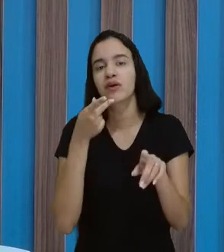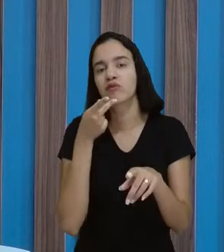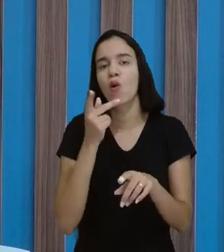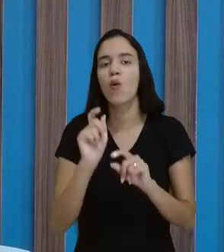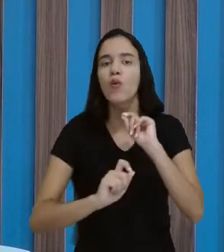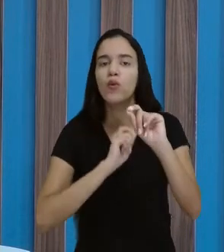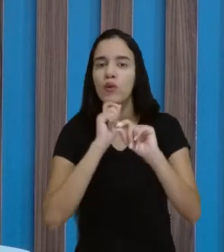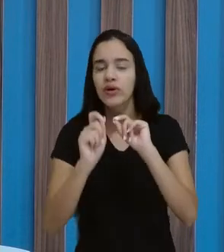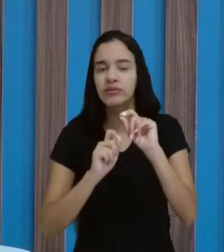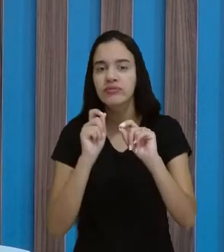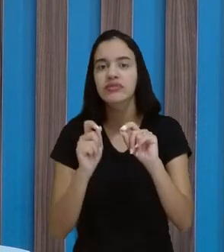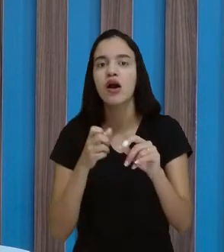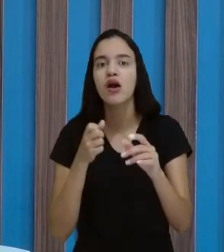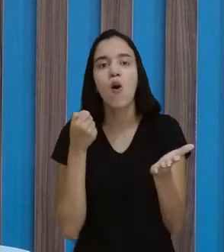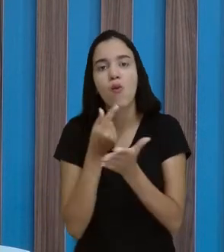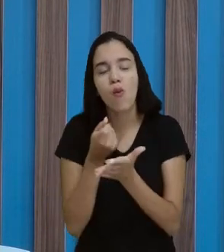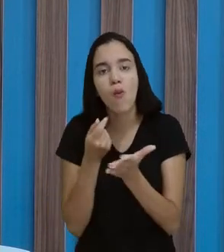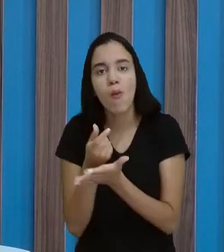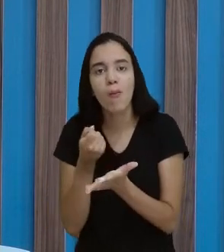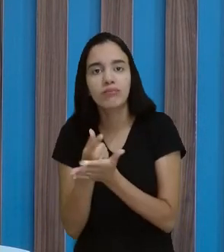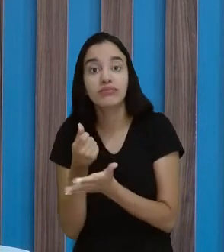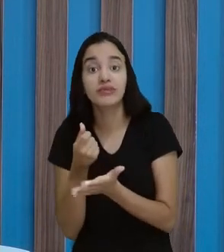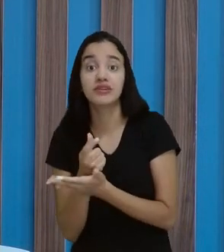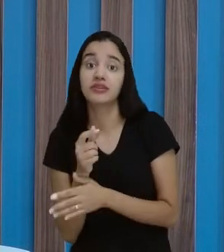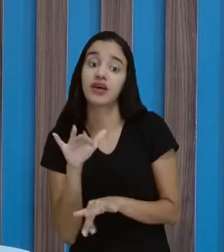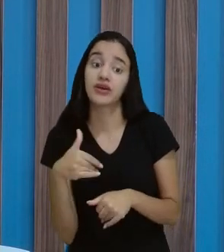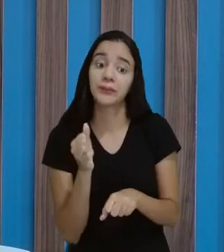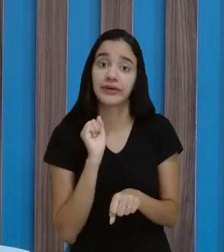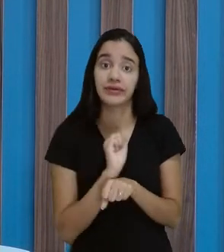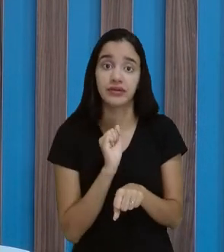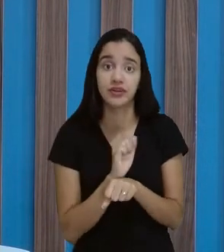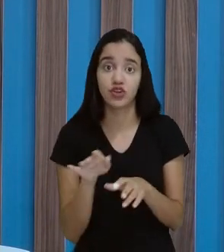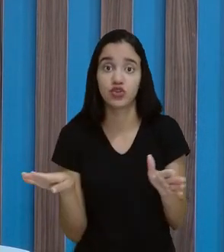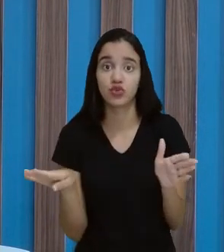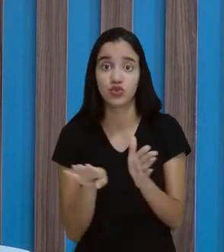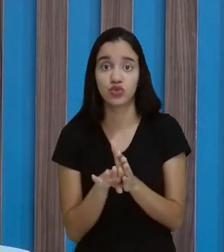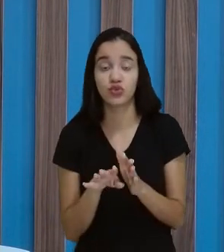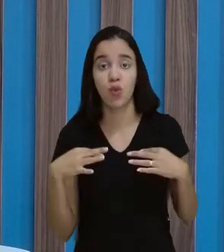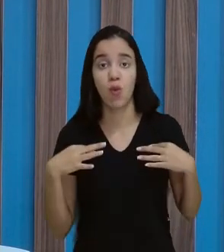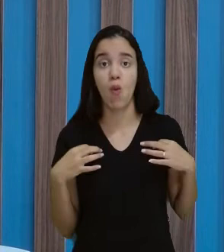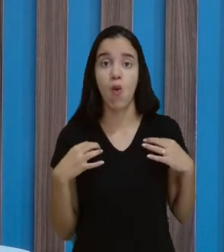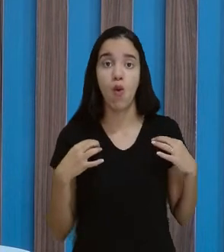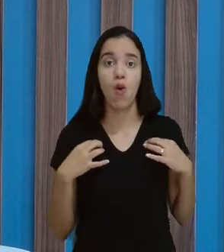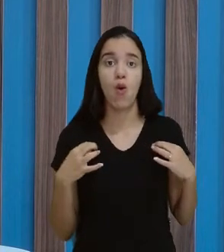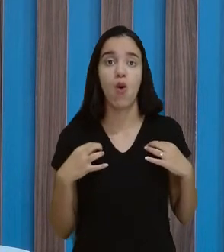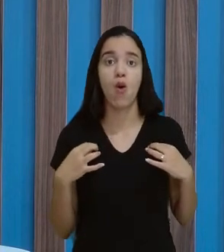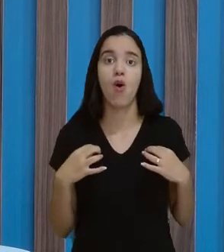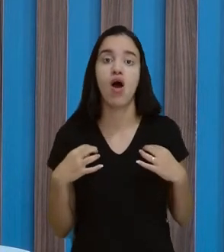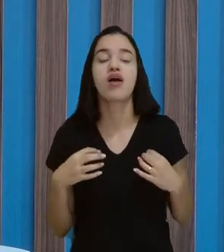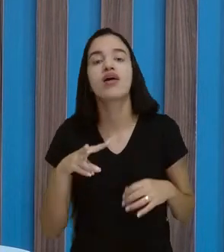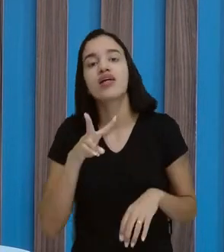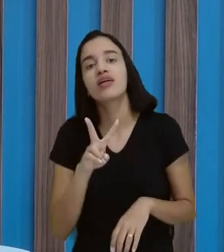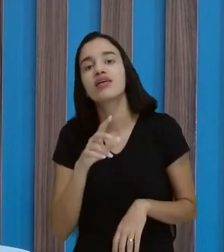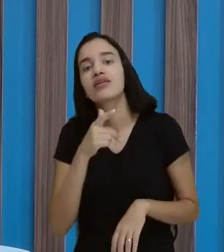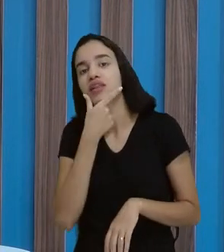está comprando, não é? Que está esperando chegar uma fantasia para ele do Venom.